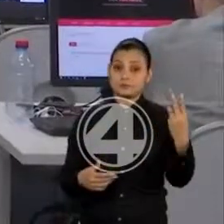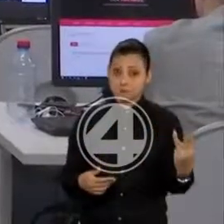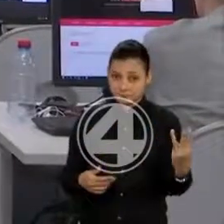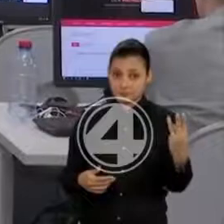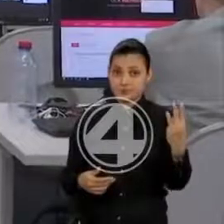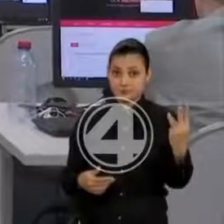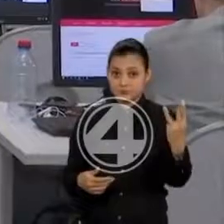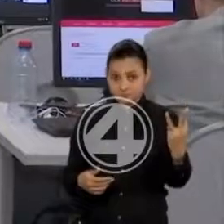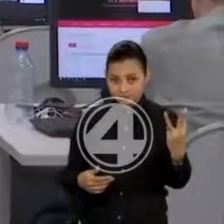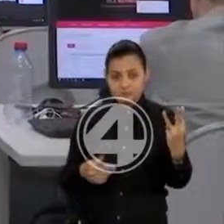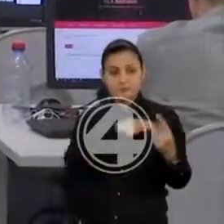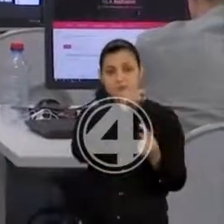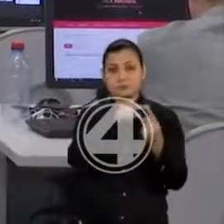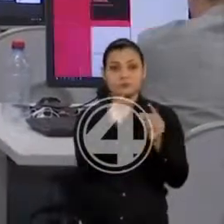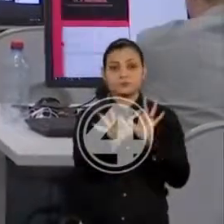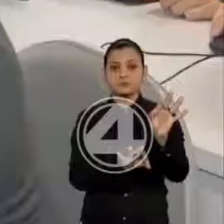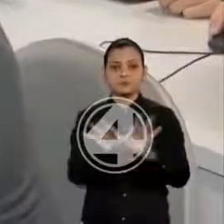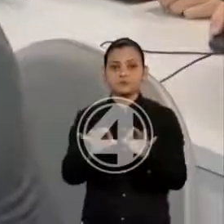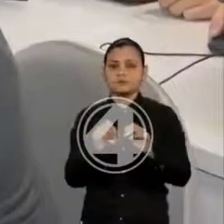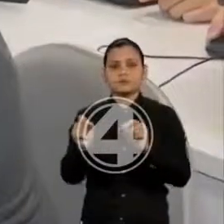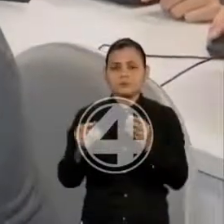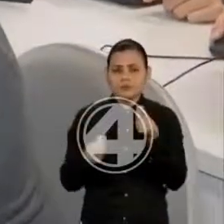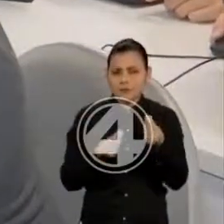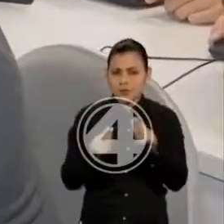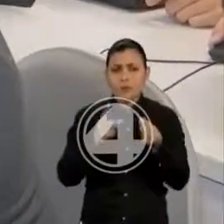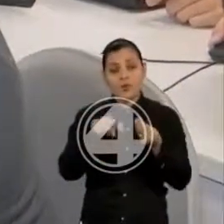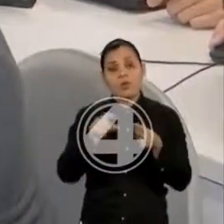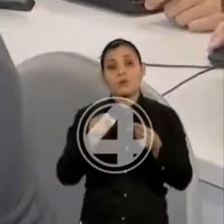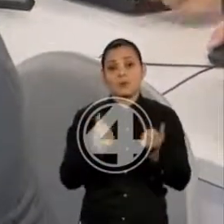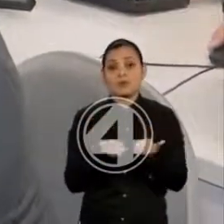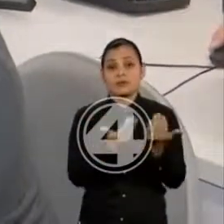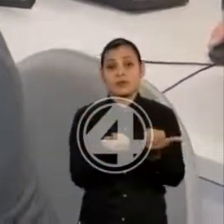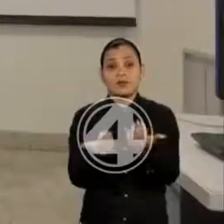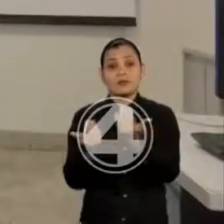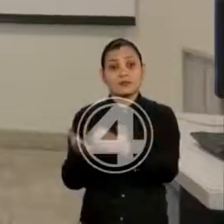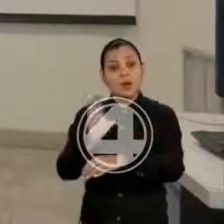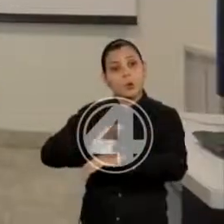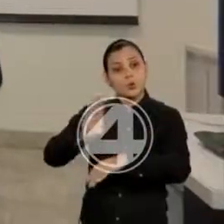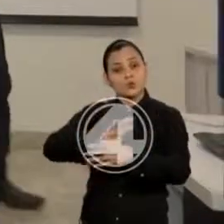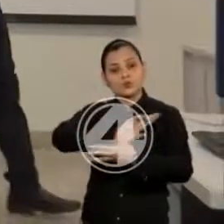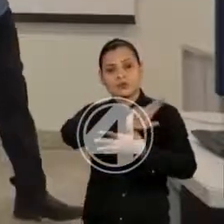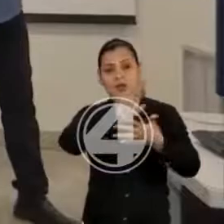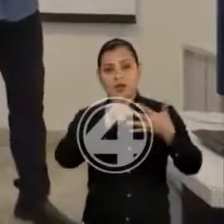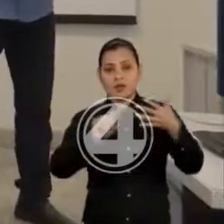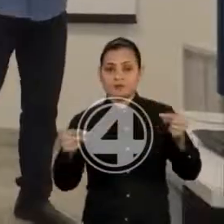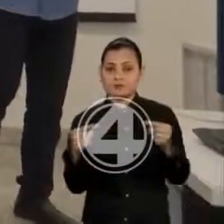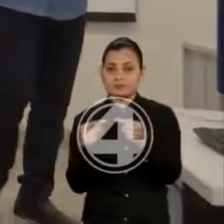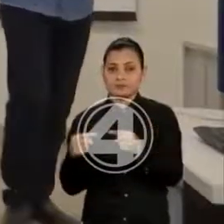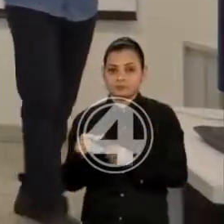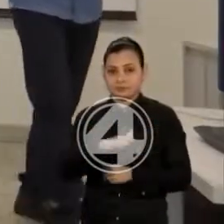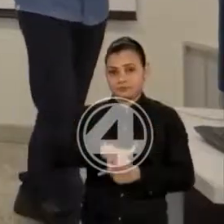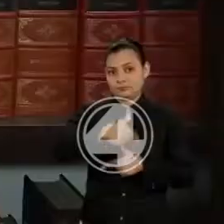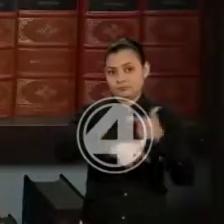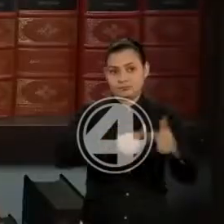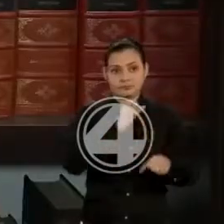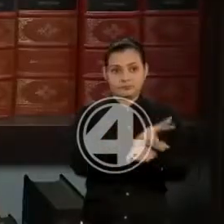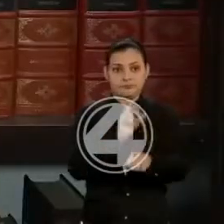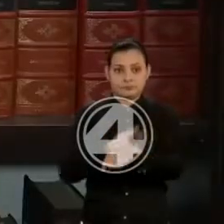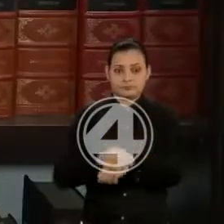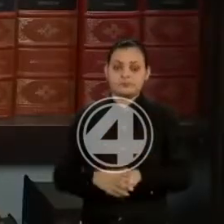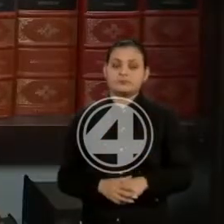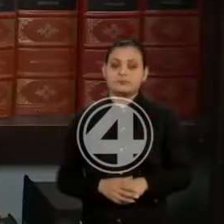2023. O objetivo do programa Novos Caminhos é adequar a oferta de cursos de acordo com a demanda do mercado de trabalho.